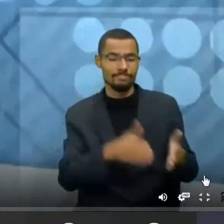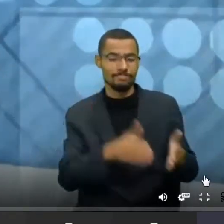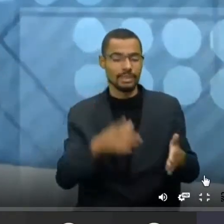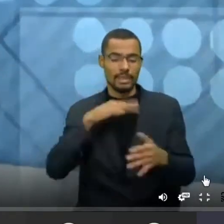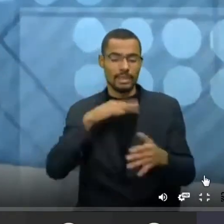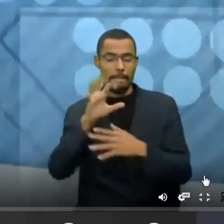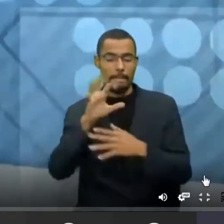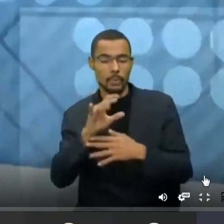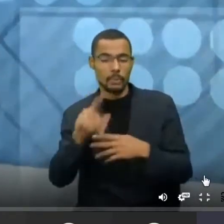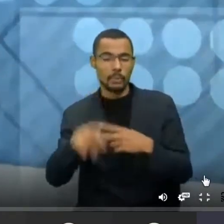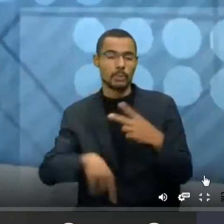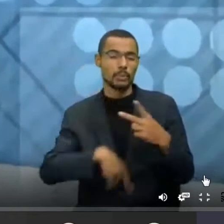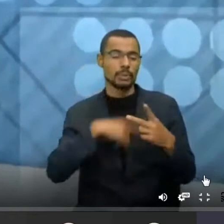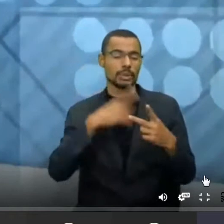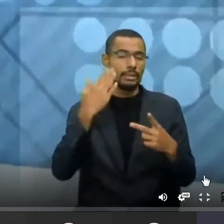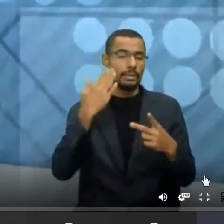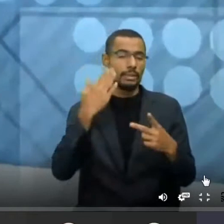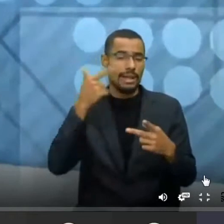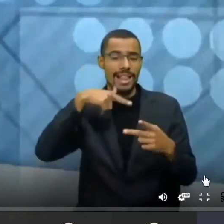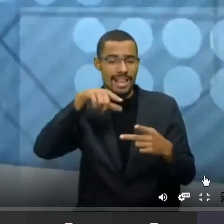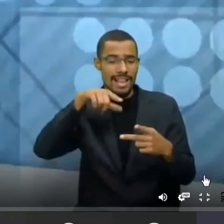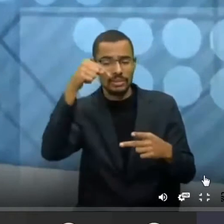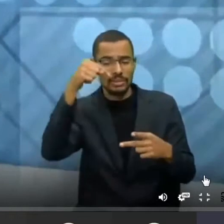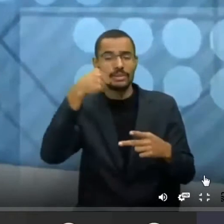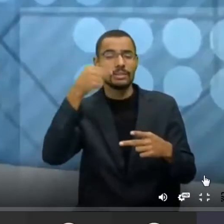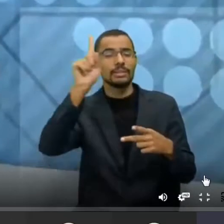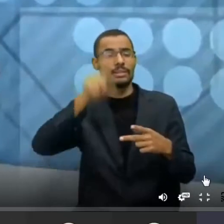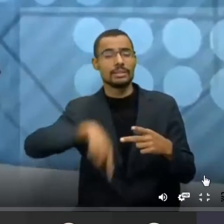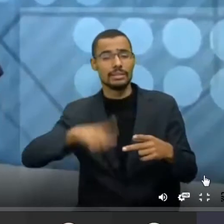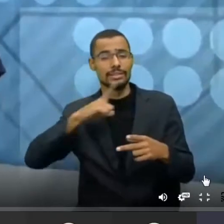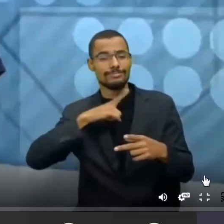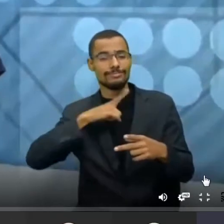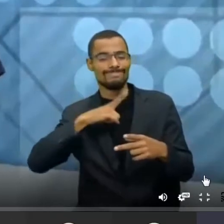Então, muscular, nós sabemos que a língua é uma